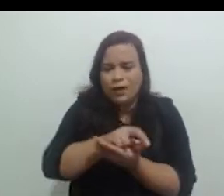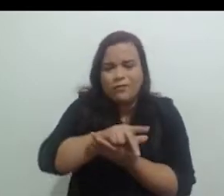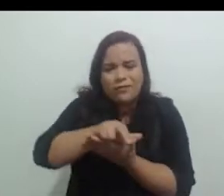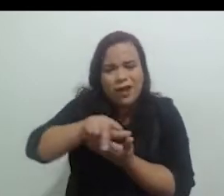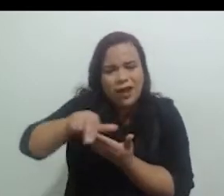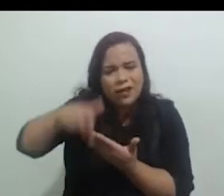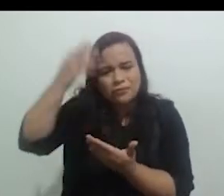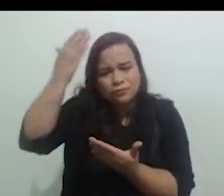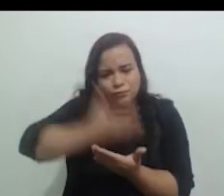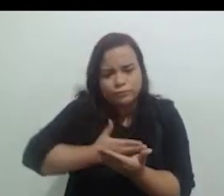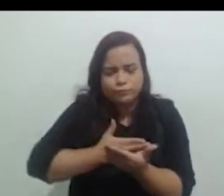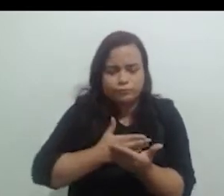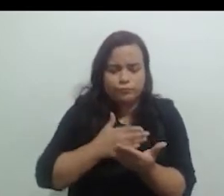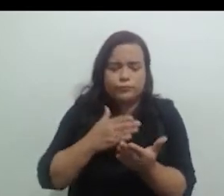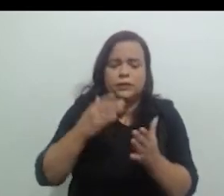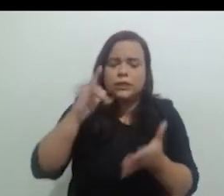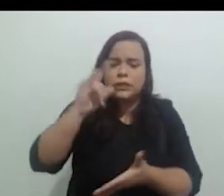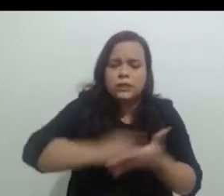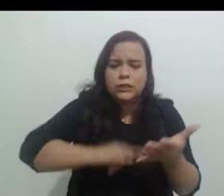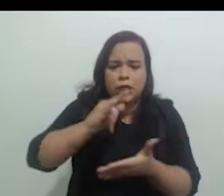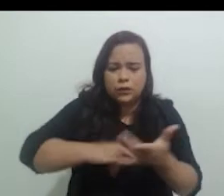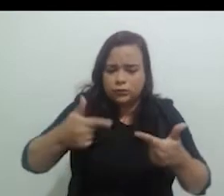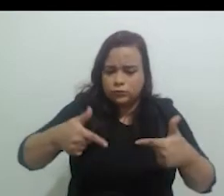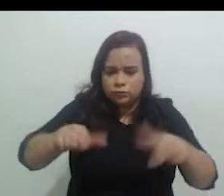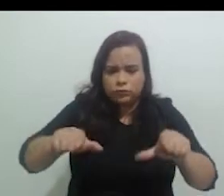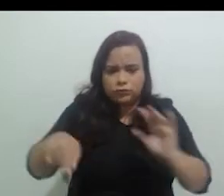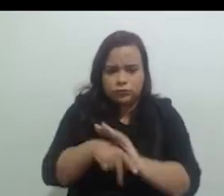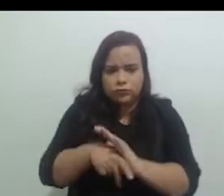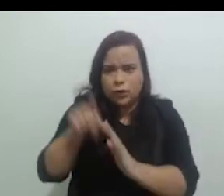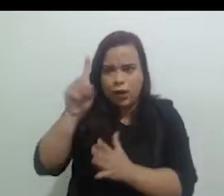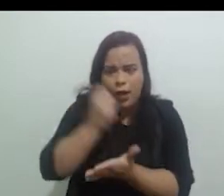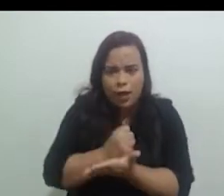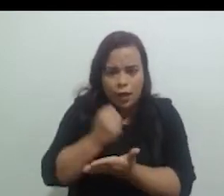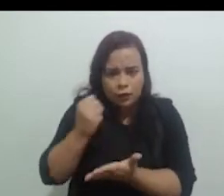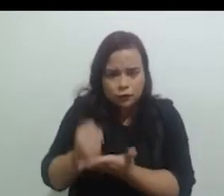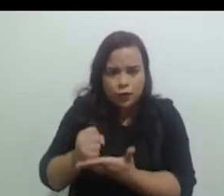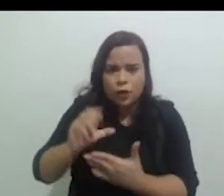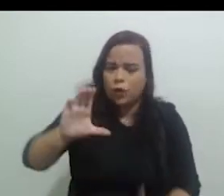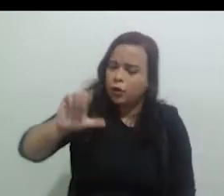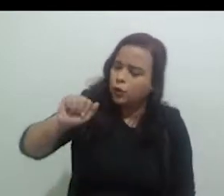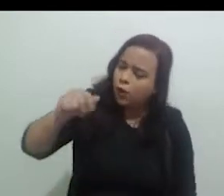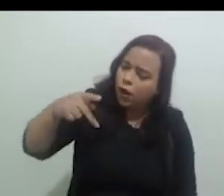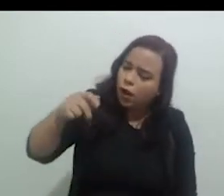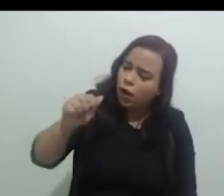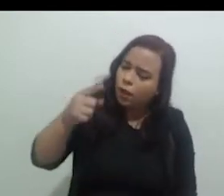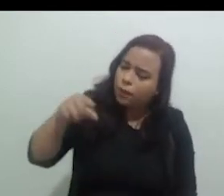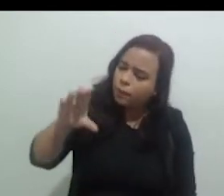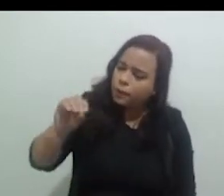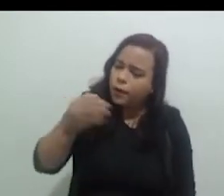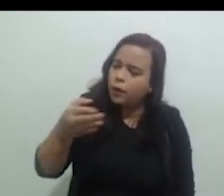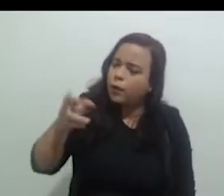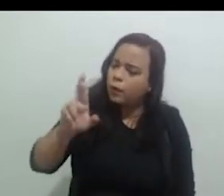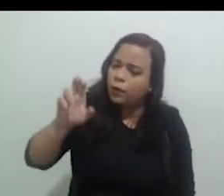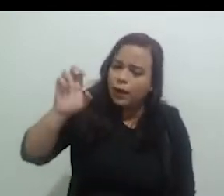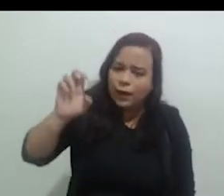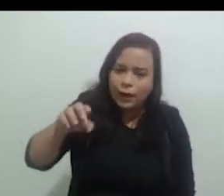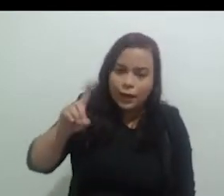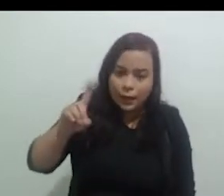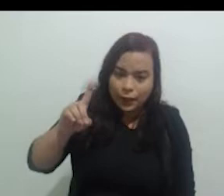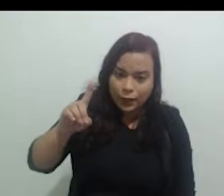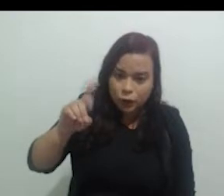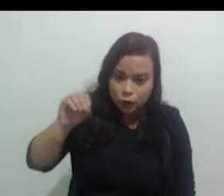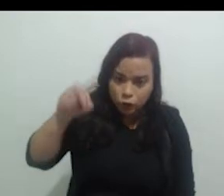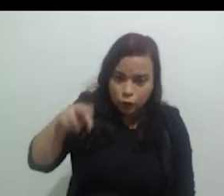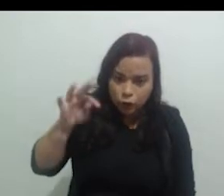extrajudicial de Campo Redondo, novos, que, como sabemos, precede pública e escrito,